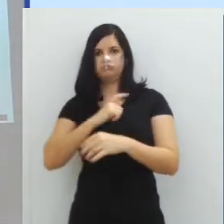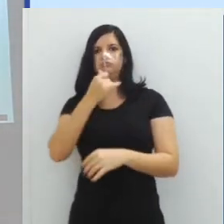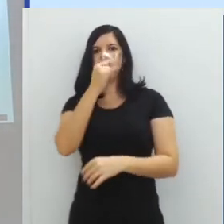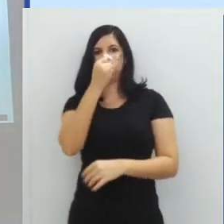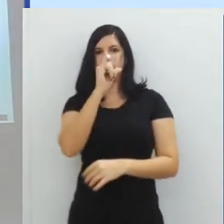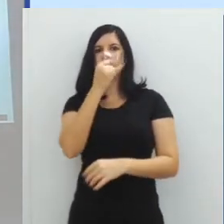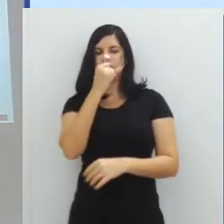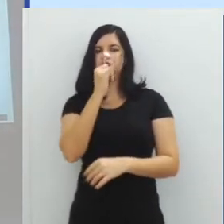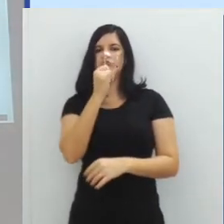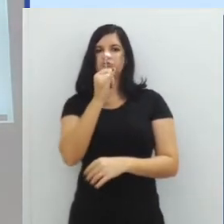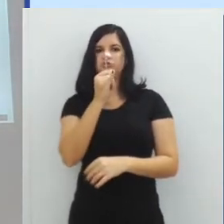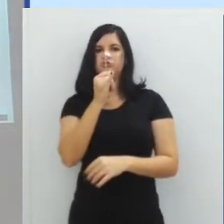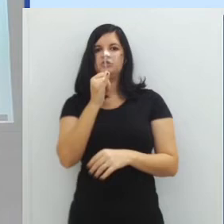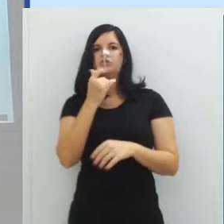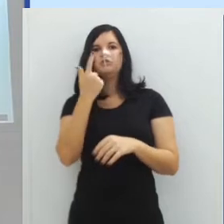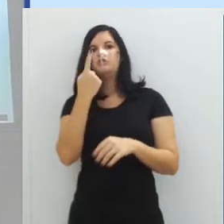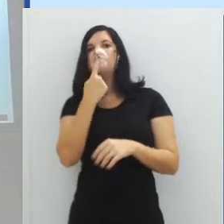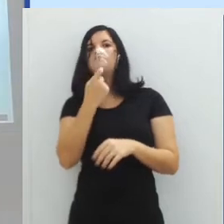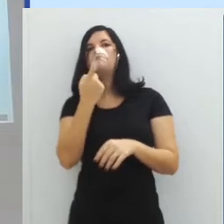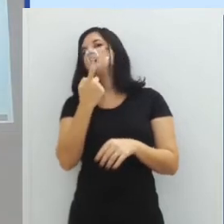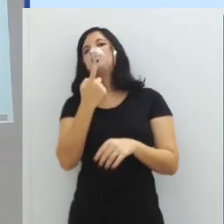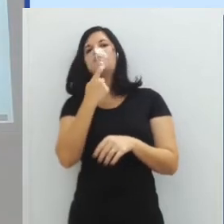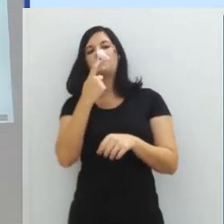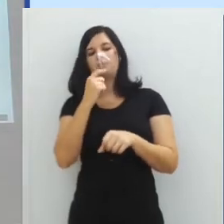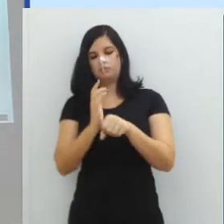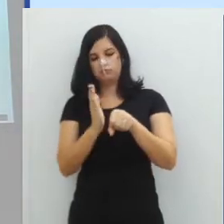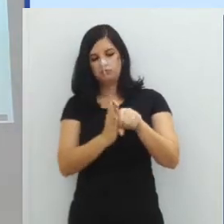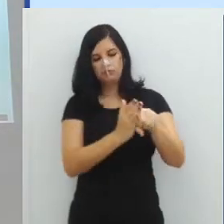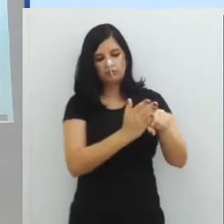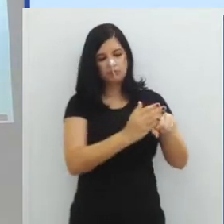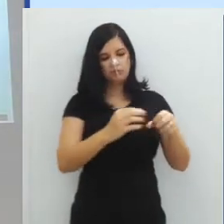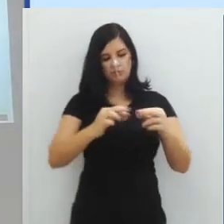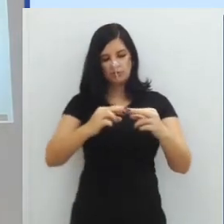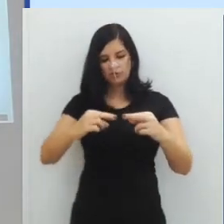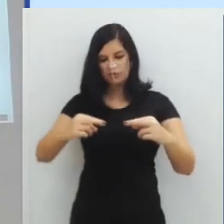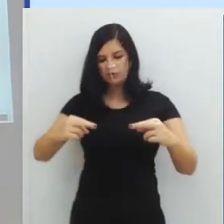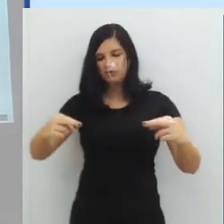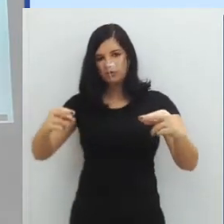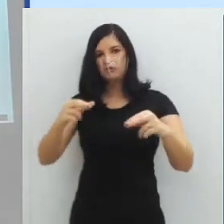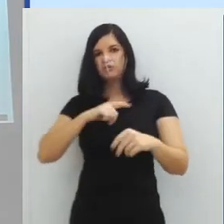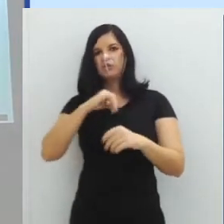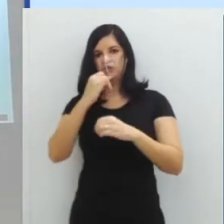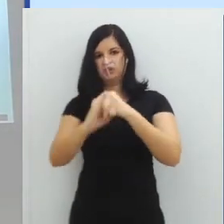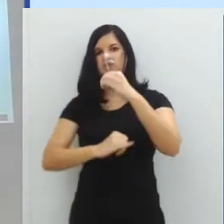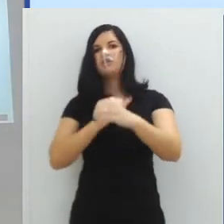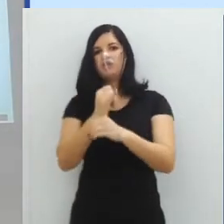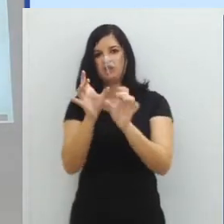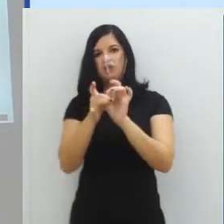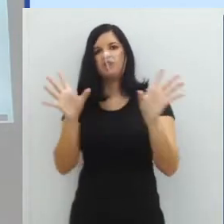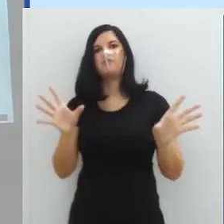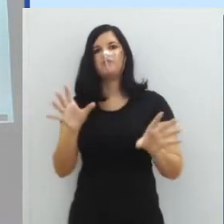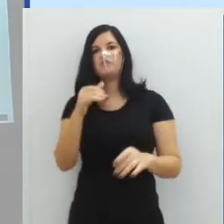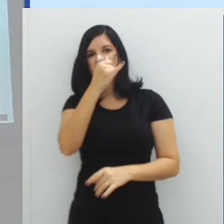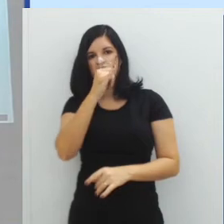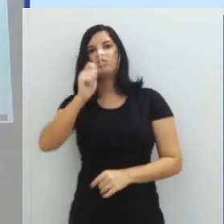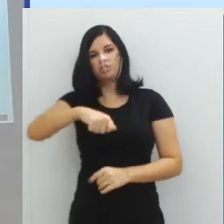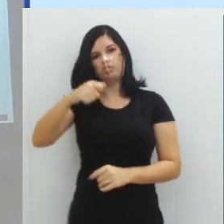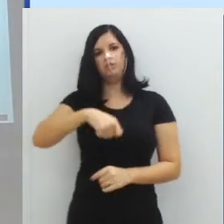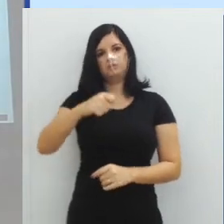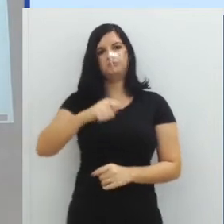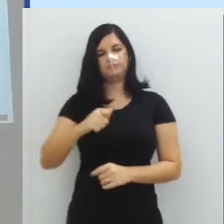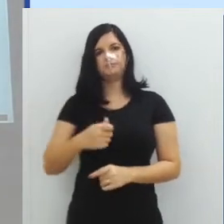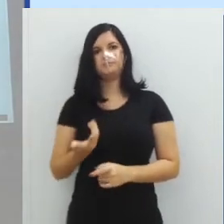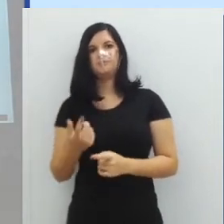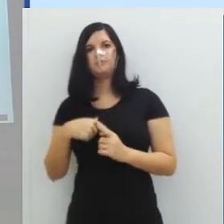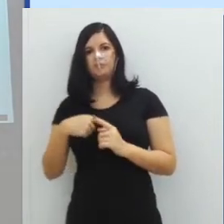você botar o tomate, ele tem íons livres, que faz com que a corrente elétrica passe por ele. Além disso, ele ser grande,